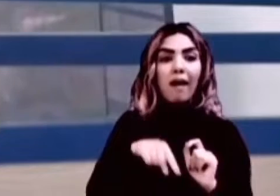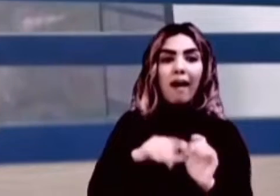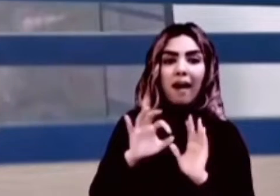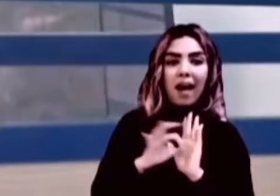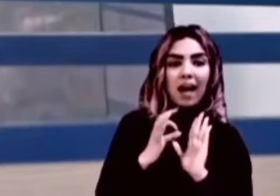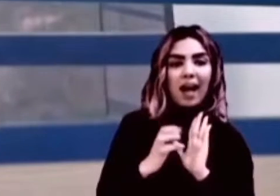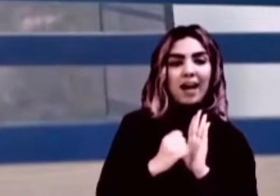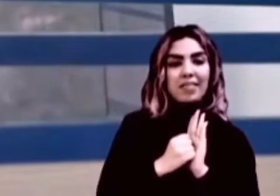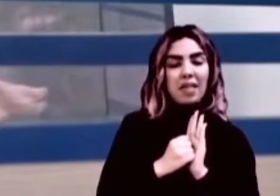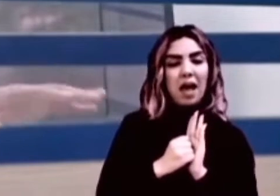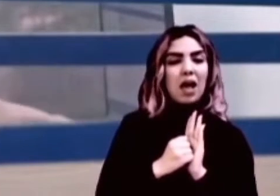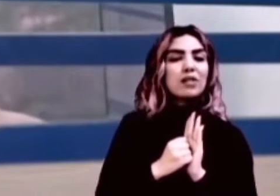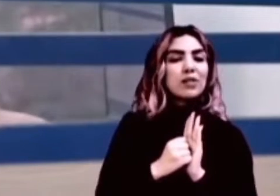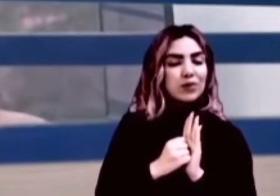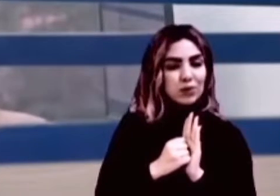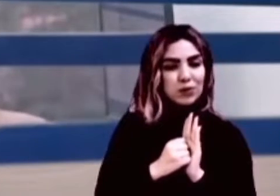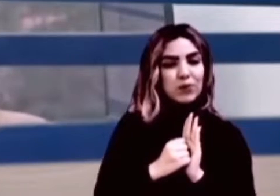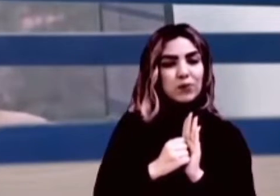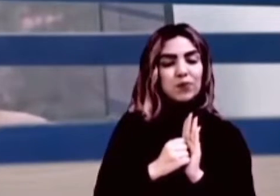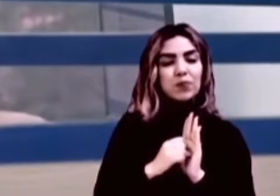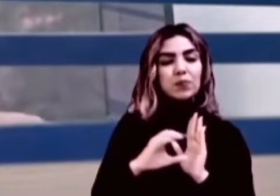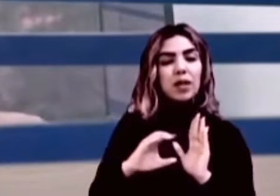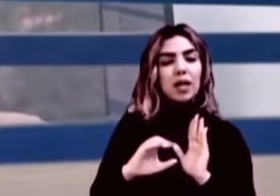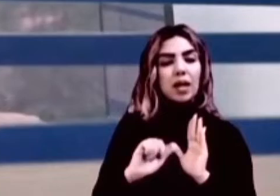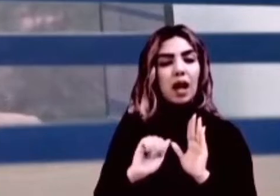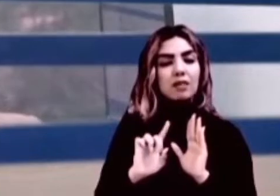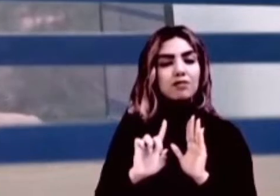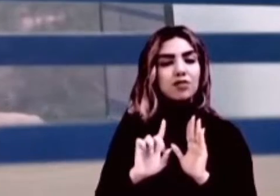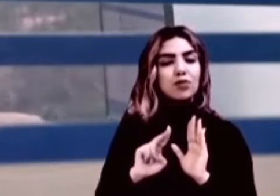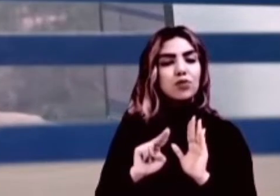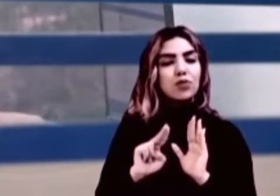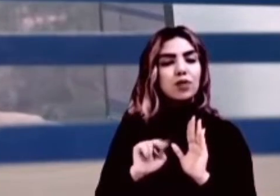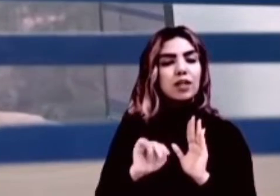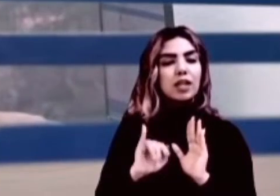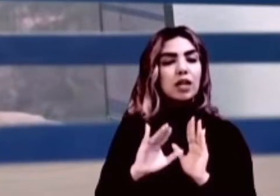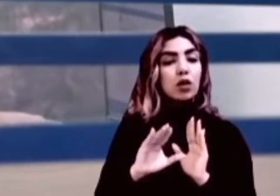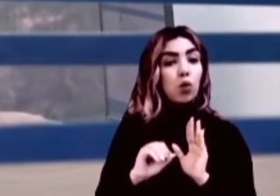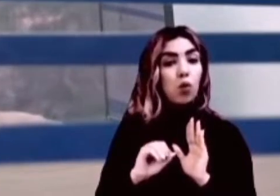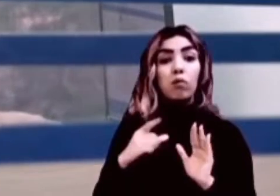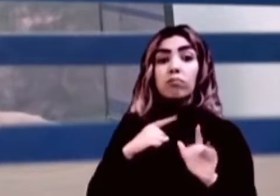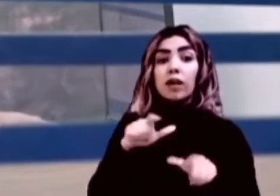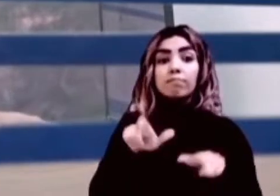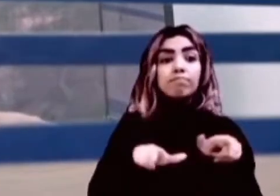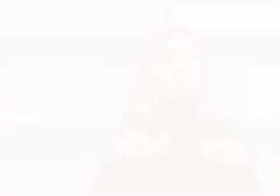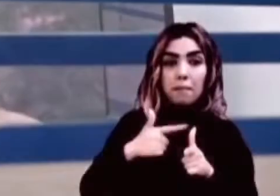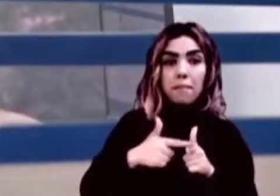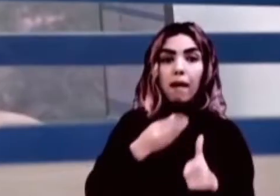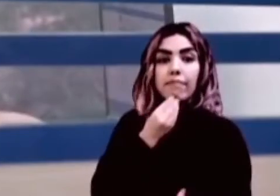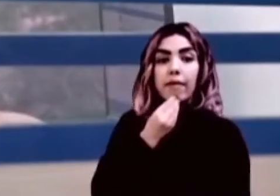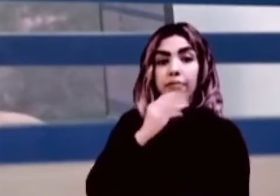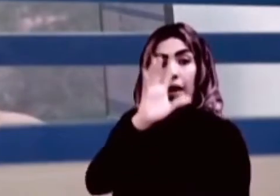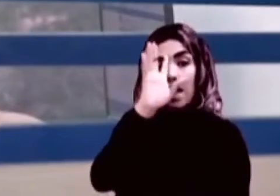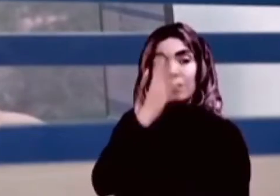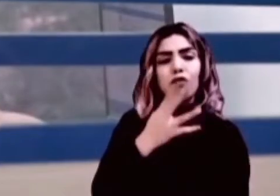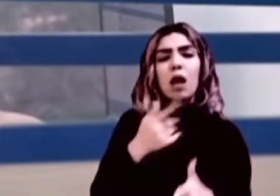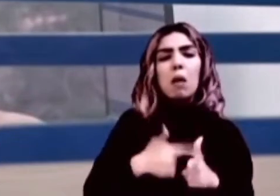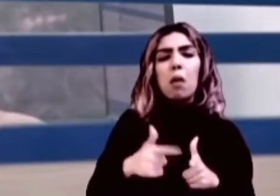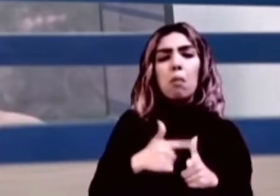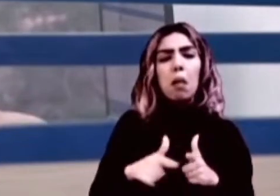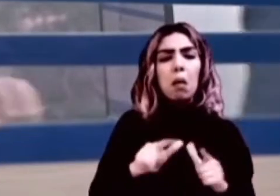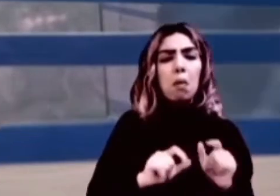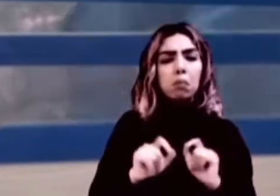antes. O vereador Reginaldo do hospital falou da dificuldade do cadastramento único. Né, do CAD